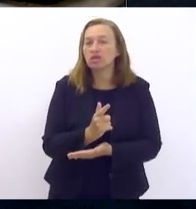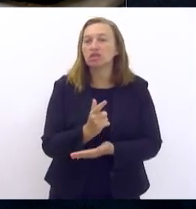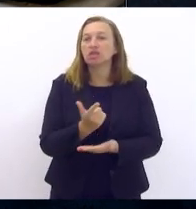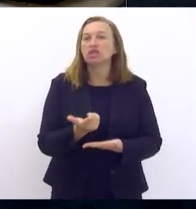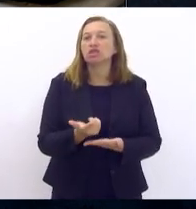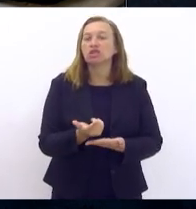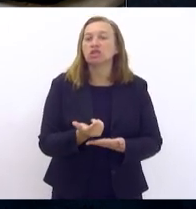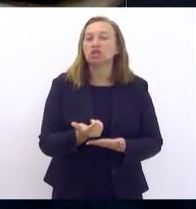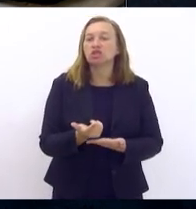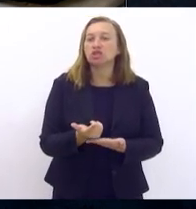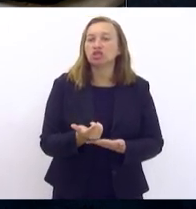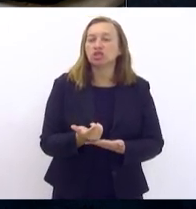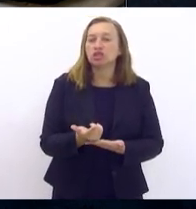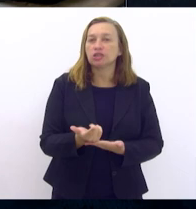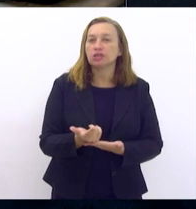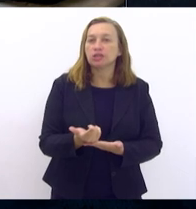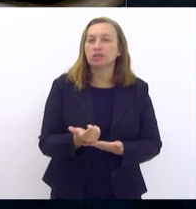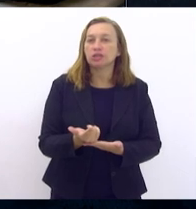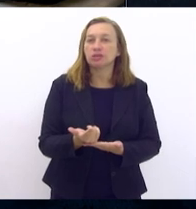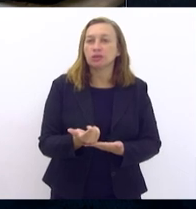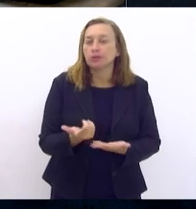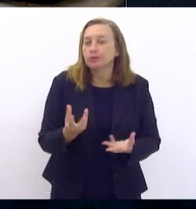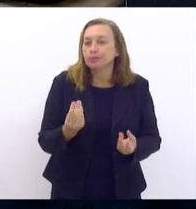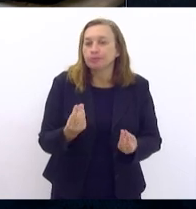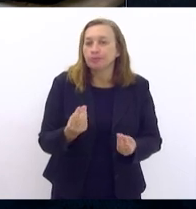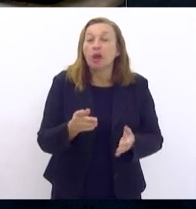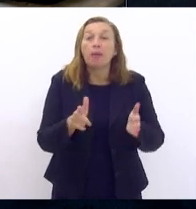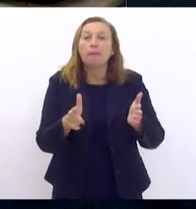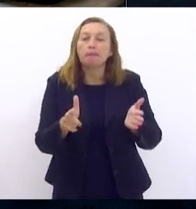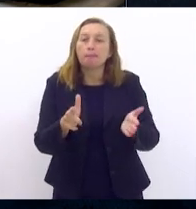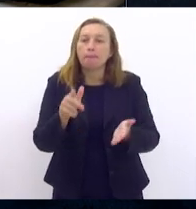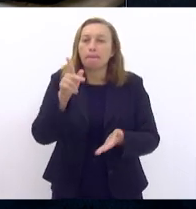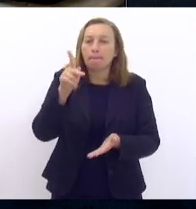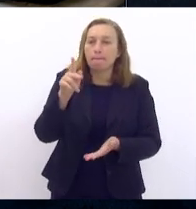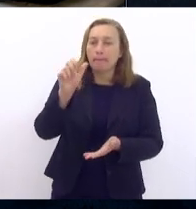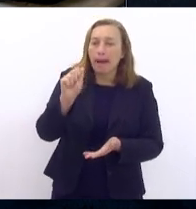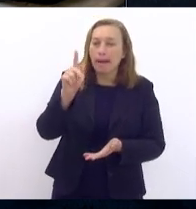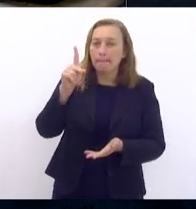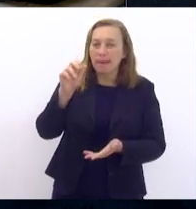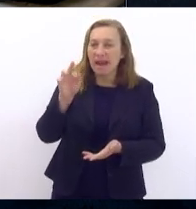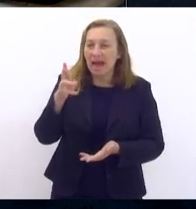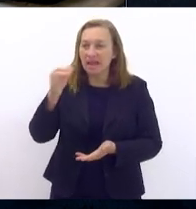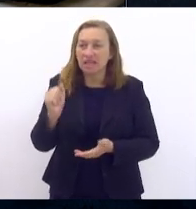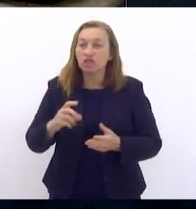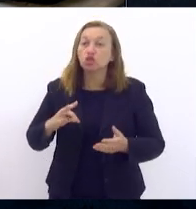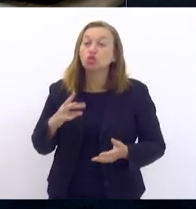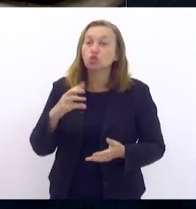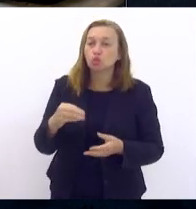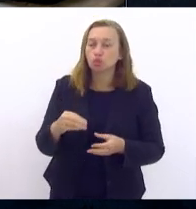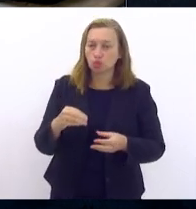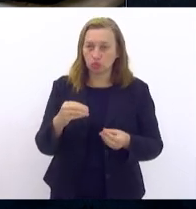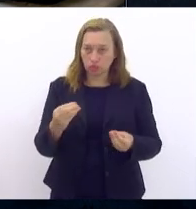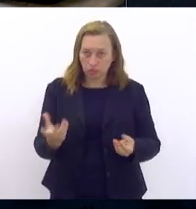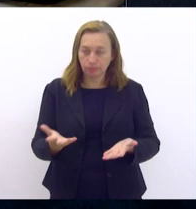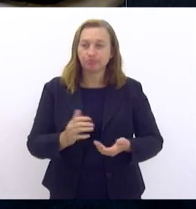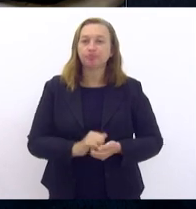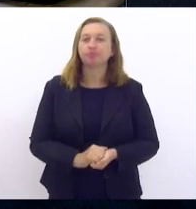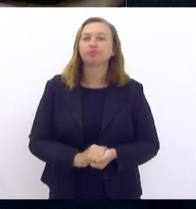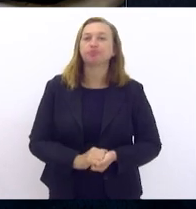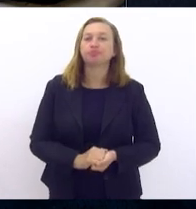da compra de de papelaria de tudo que gera aquela empresa ali naquele entorno